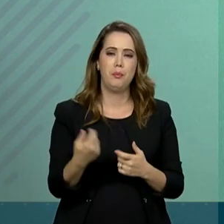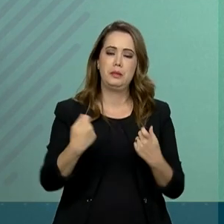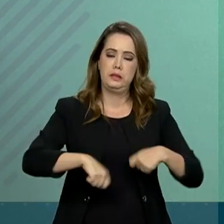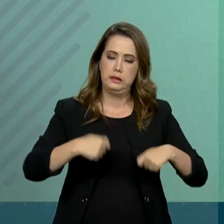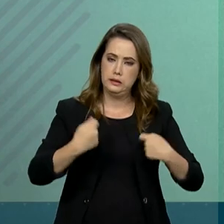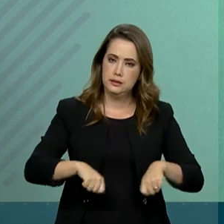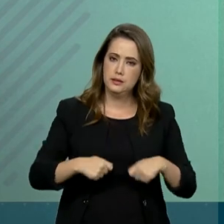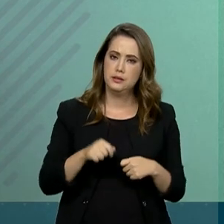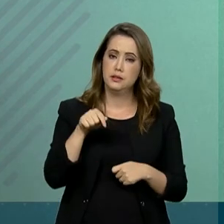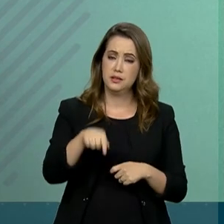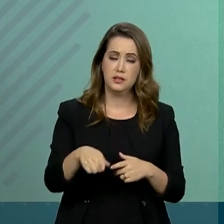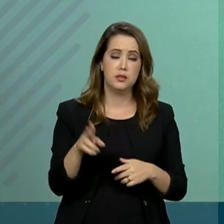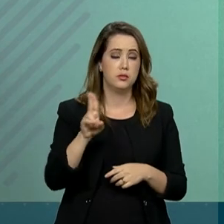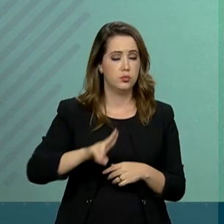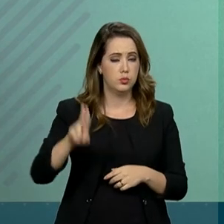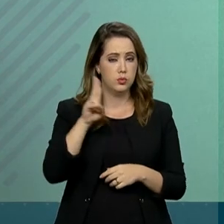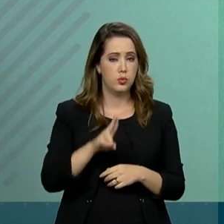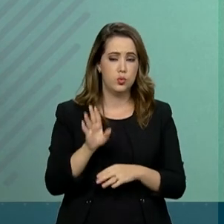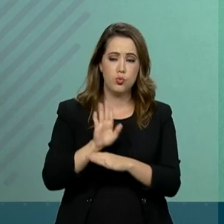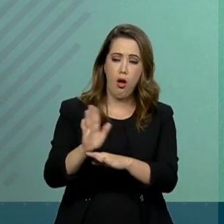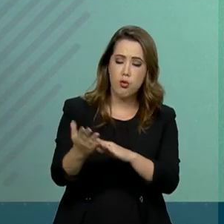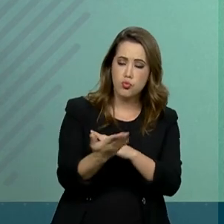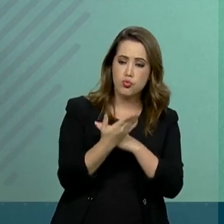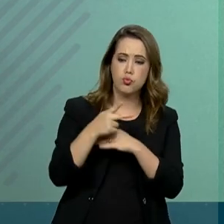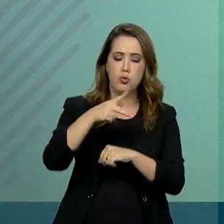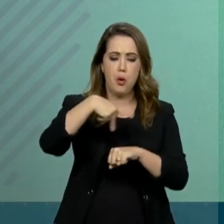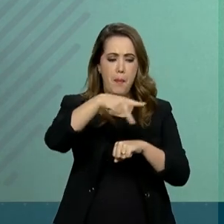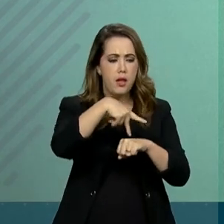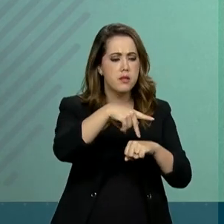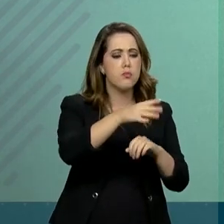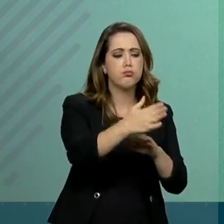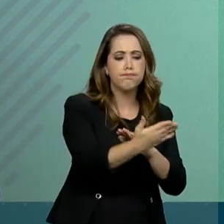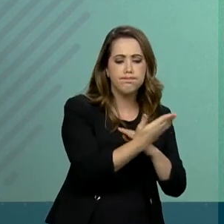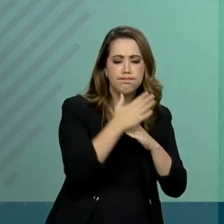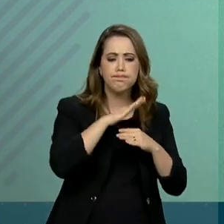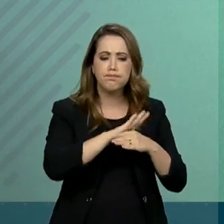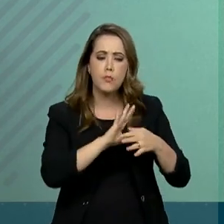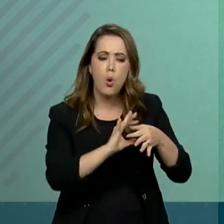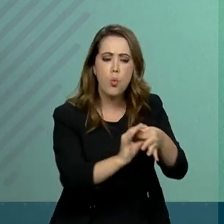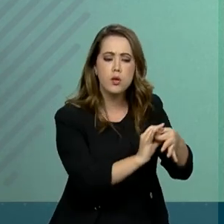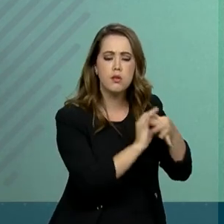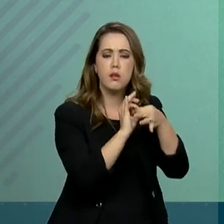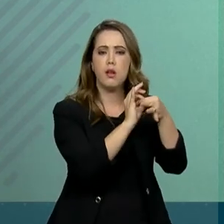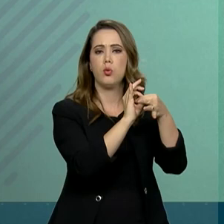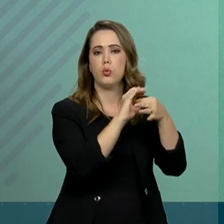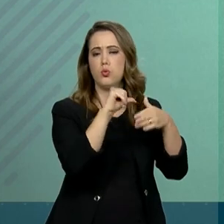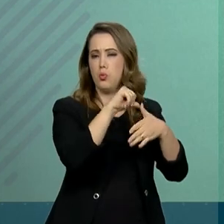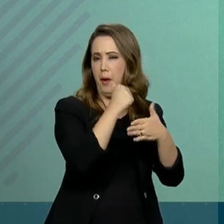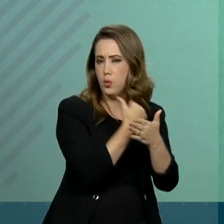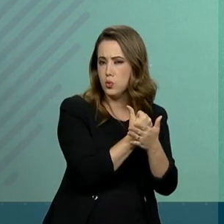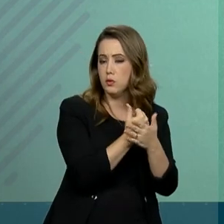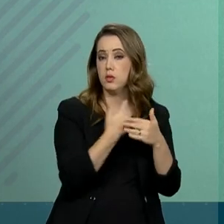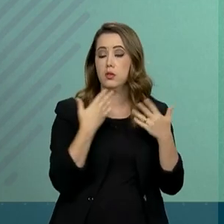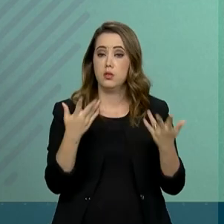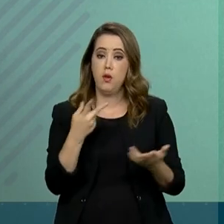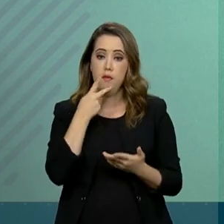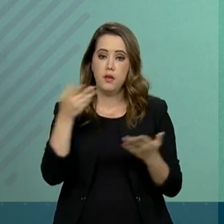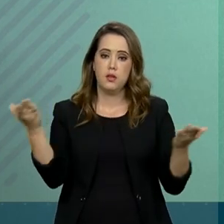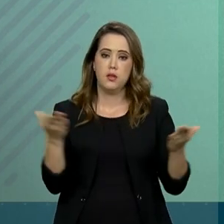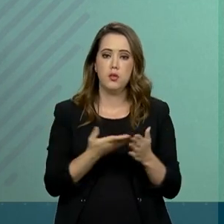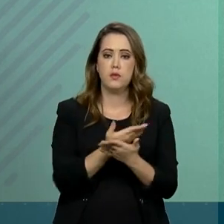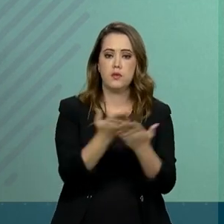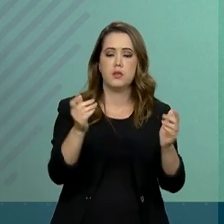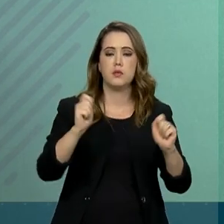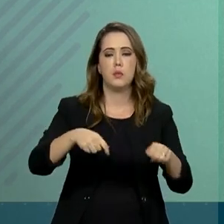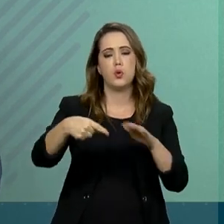desta ferramenta de cooperação internacional dito isto me coloco à disposição de